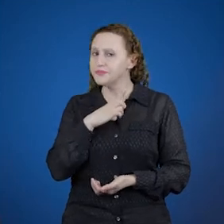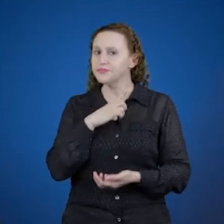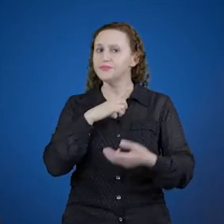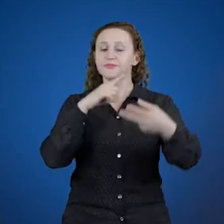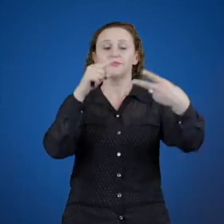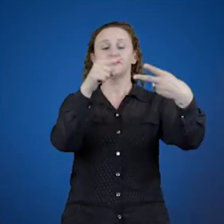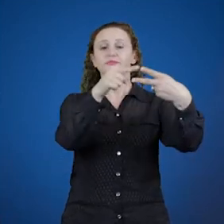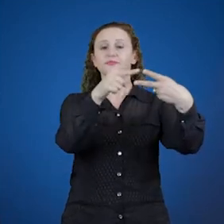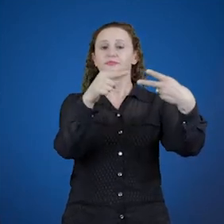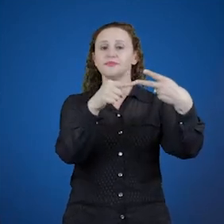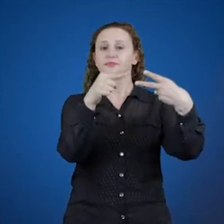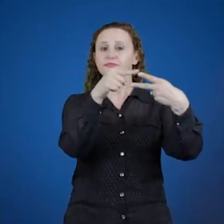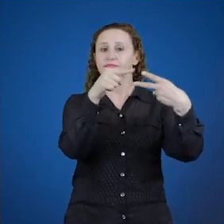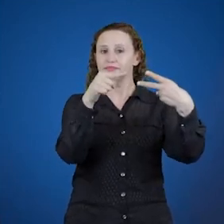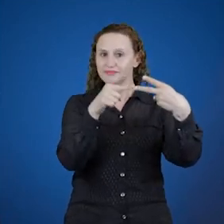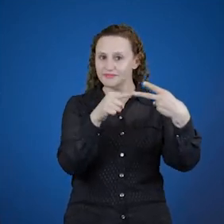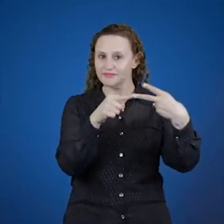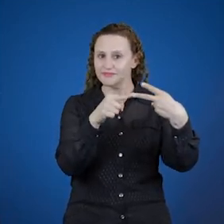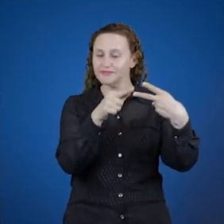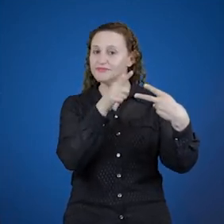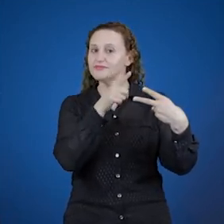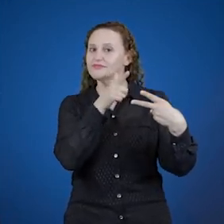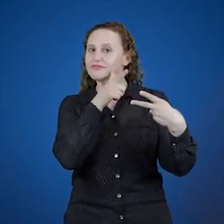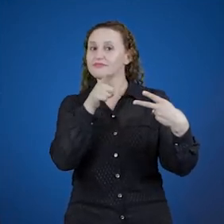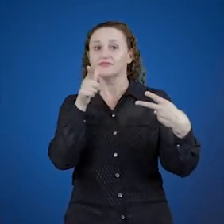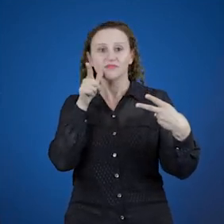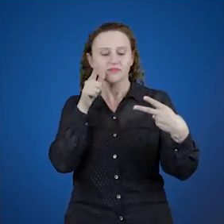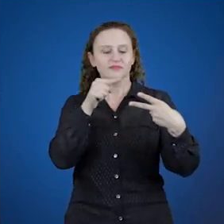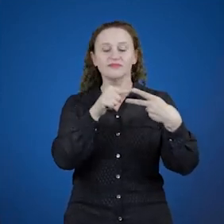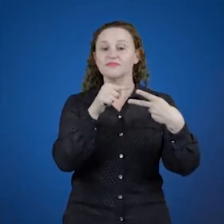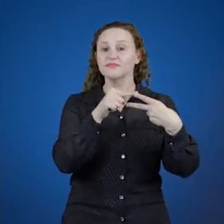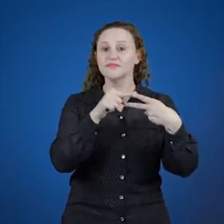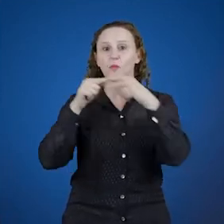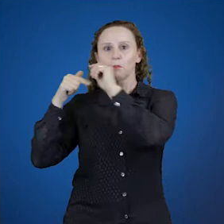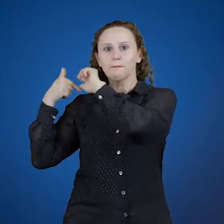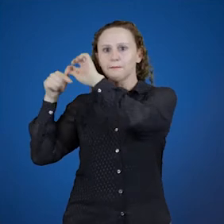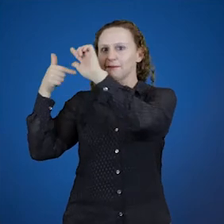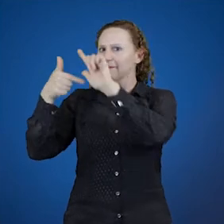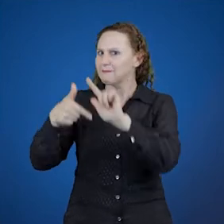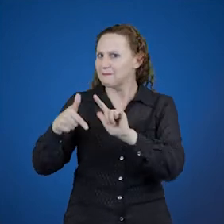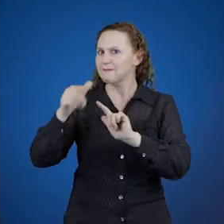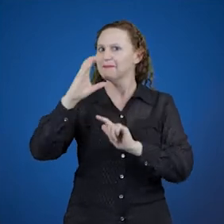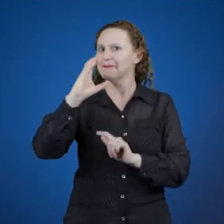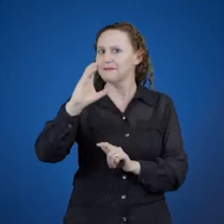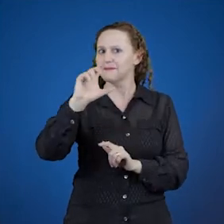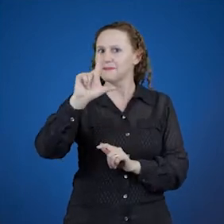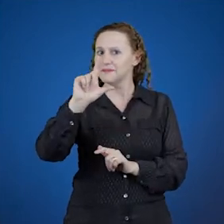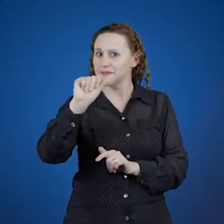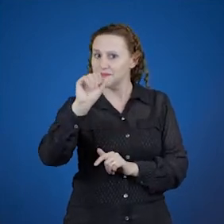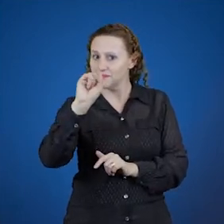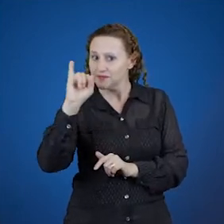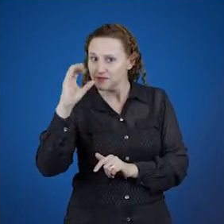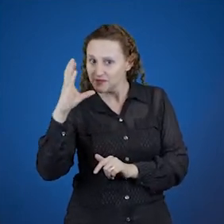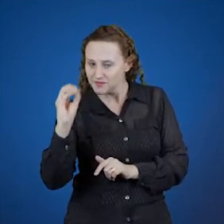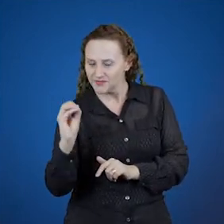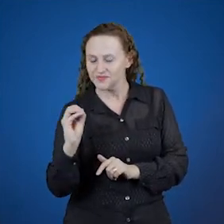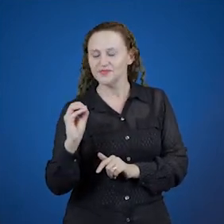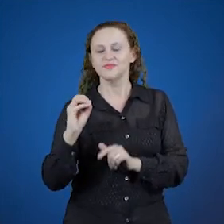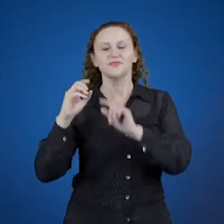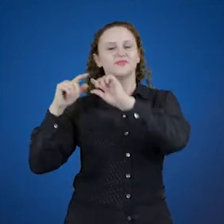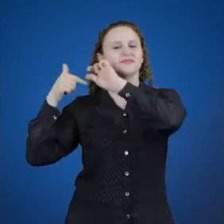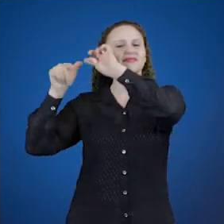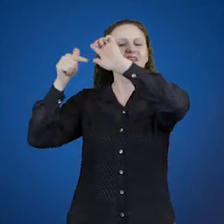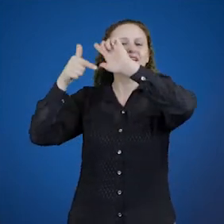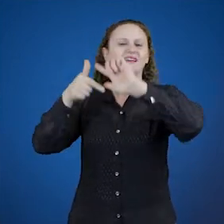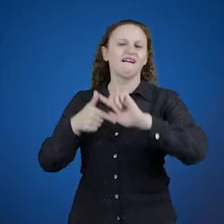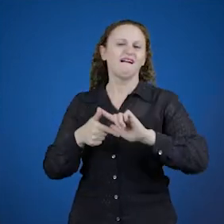haviam duas modalidades de Latim Isto é o latim Clássico O que é o latim clássico é